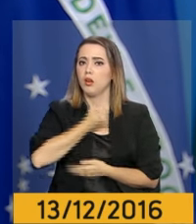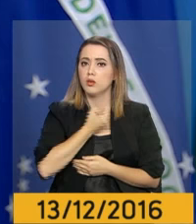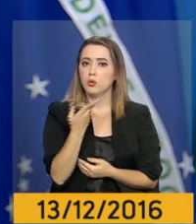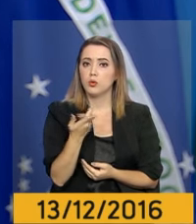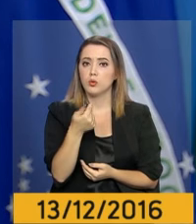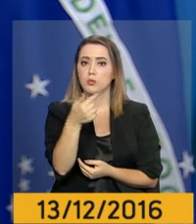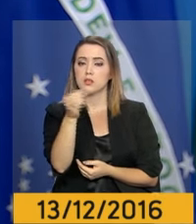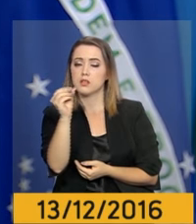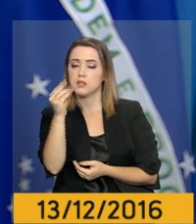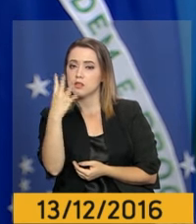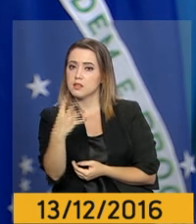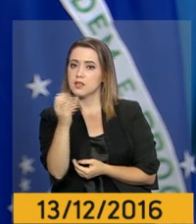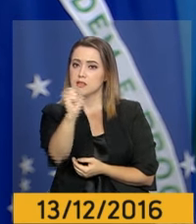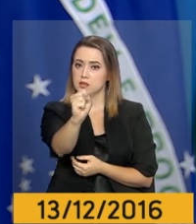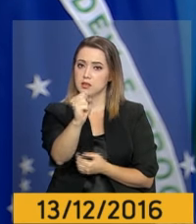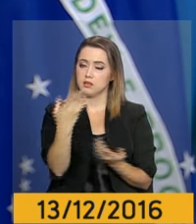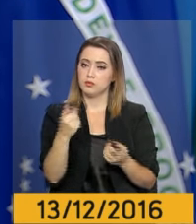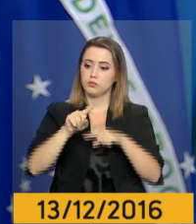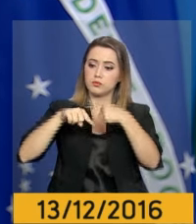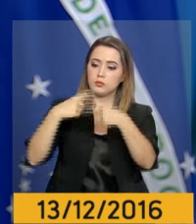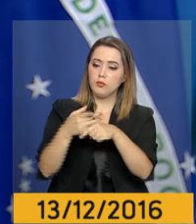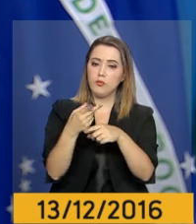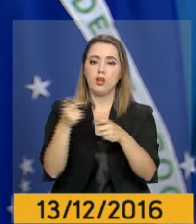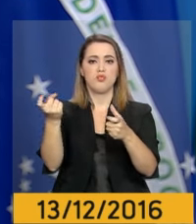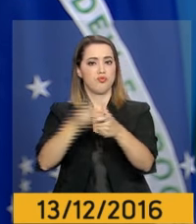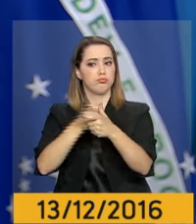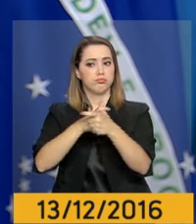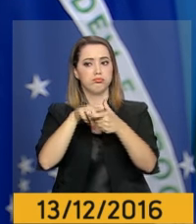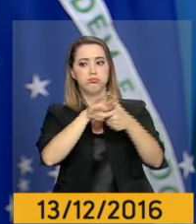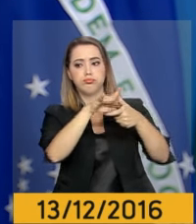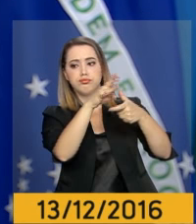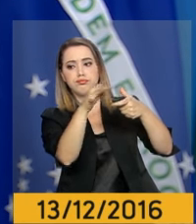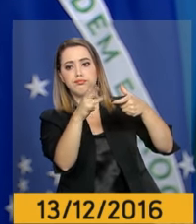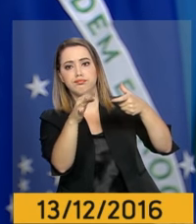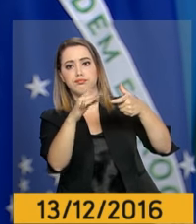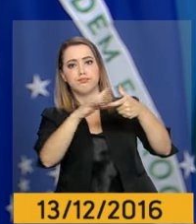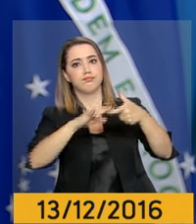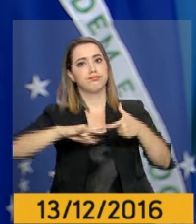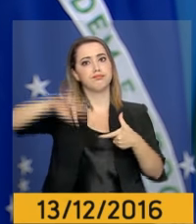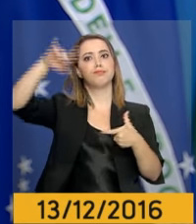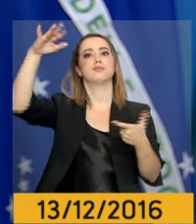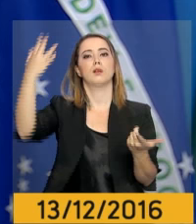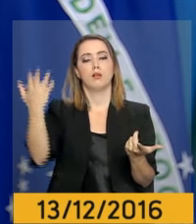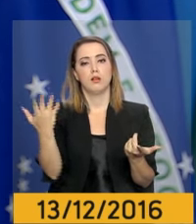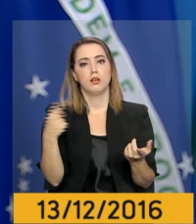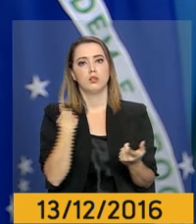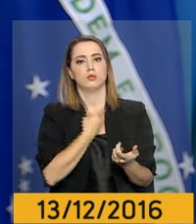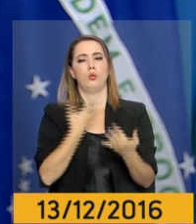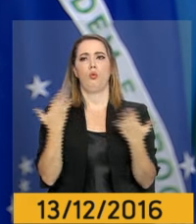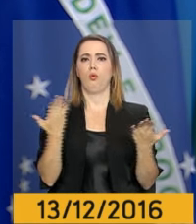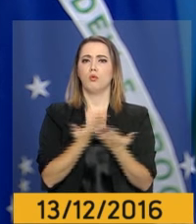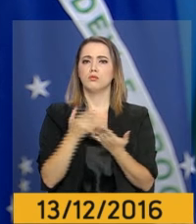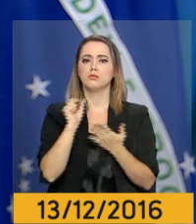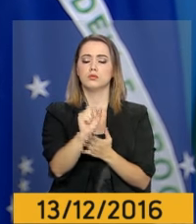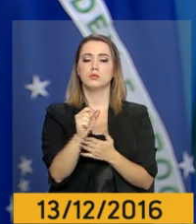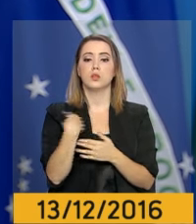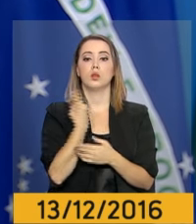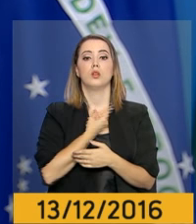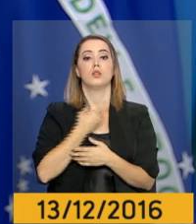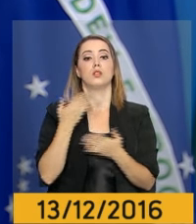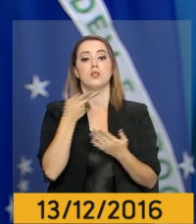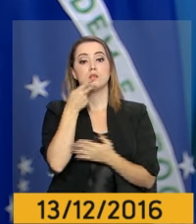140 hoje, será 180 no ano que vem, será 250 no outro ano, não sei onde nós vamos parar. Então, quando fazemos a